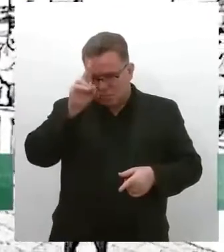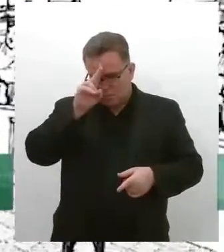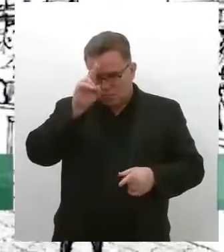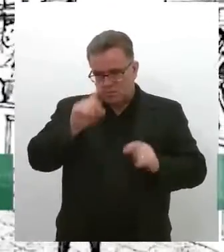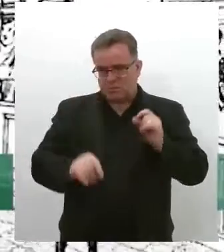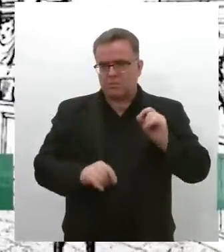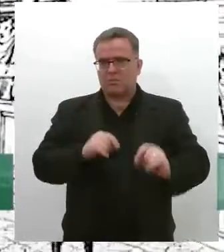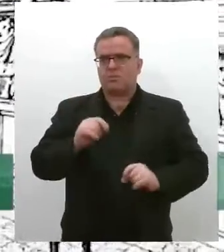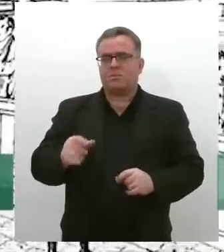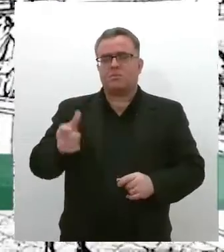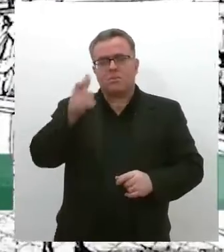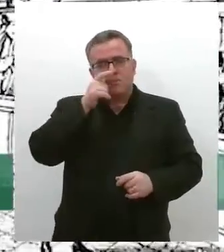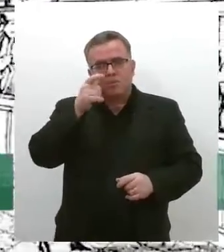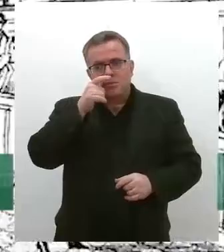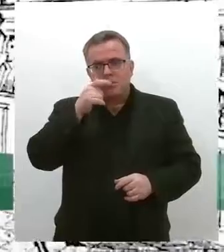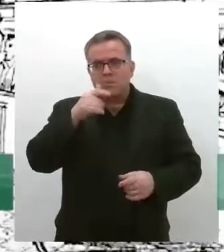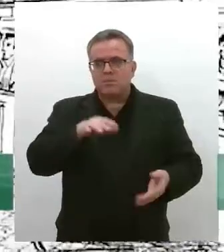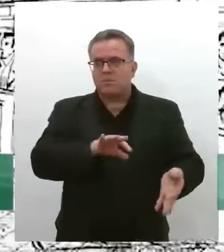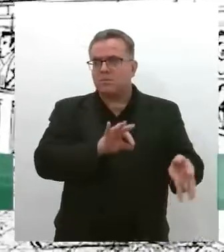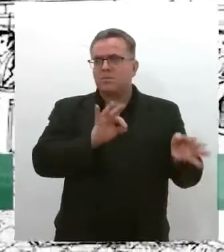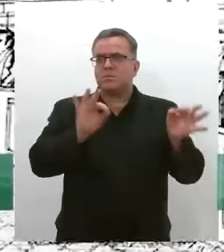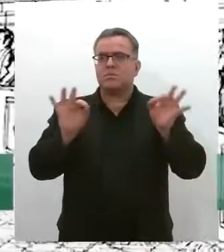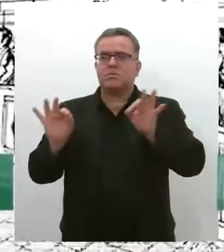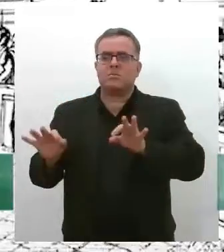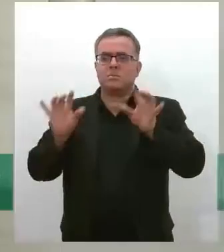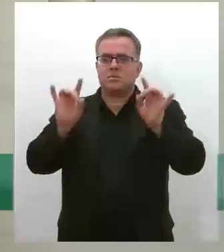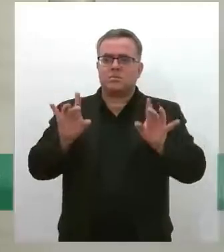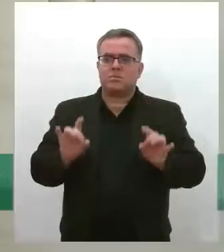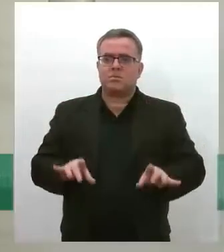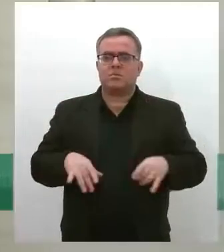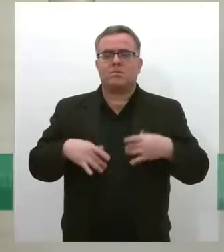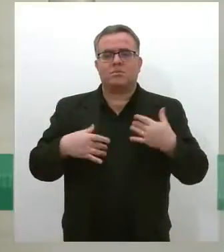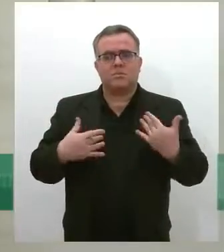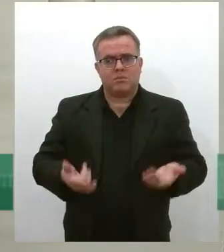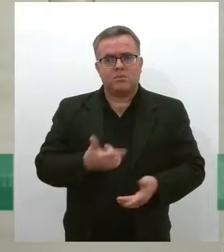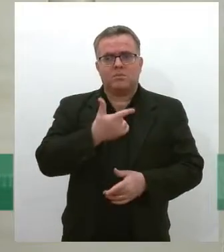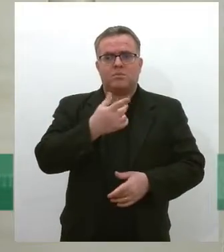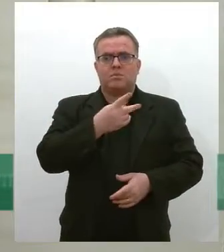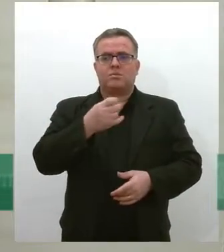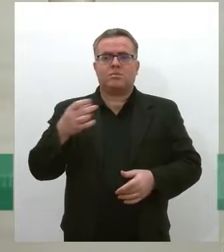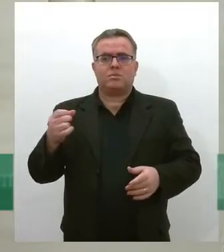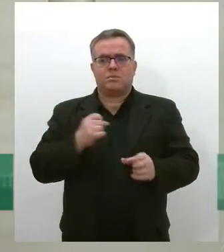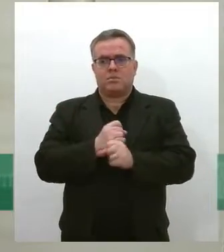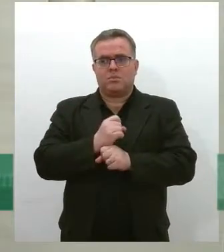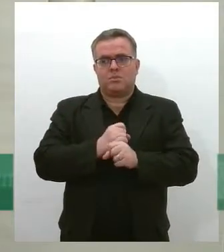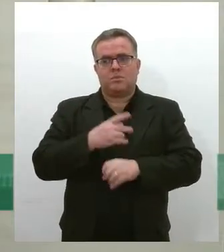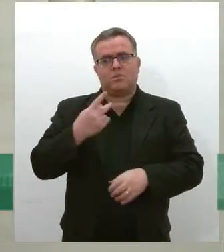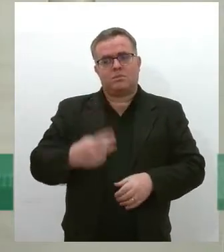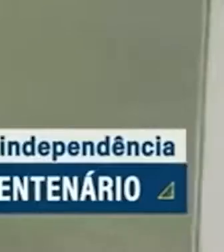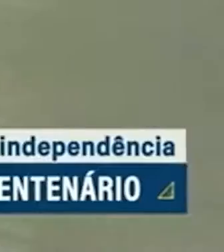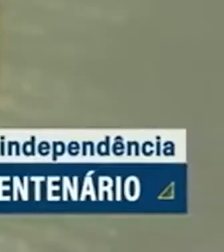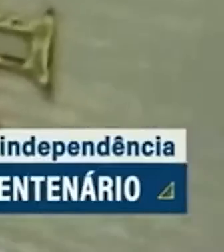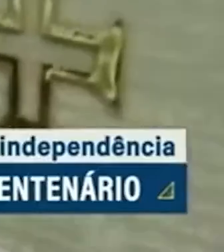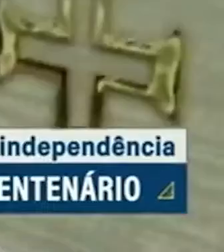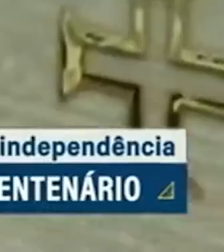das reportagens especiais dos 200 anos da independência feita pela TV Senado. Acompanhe.